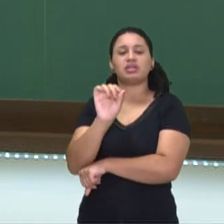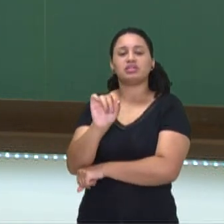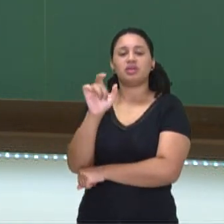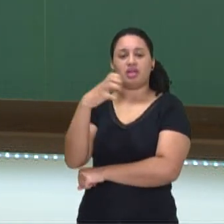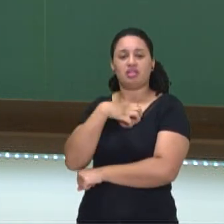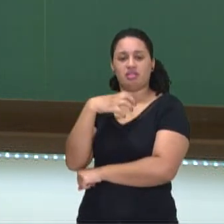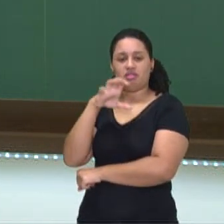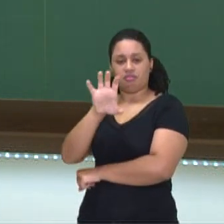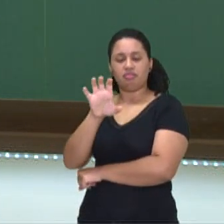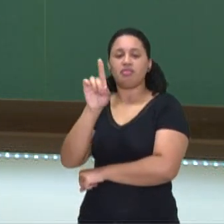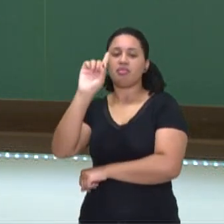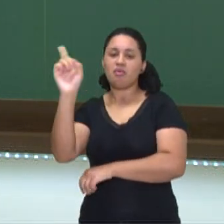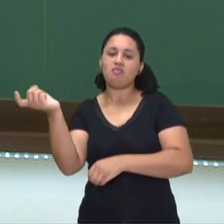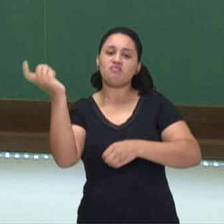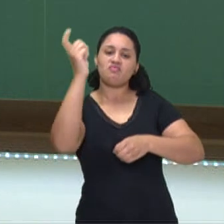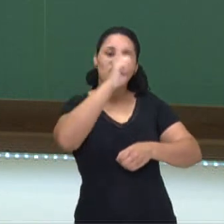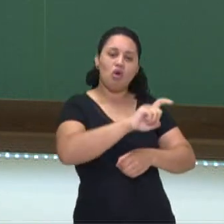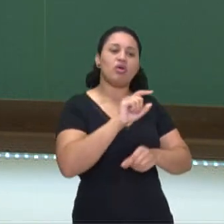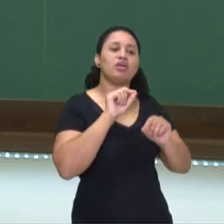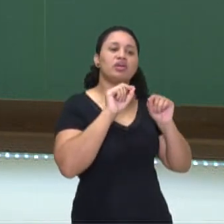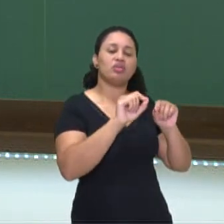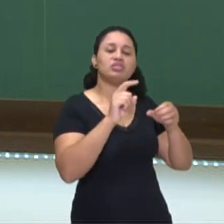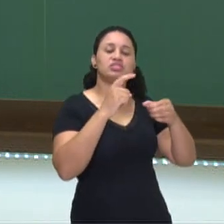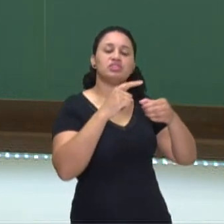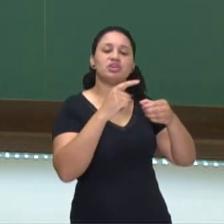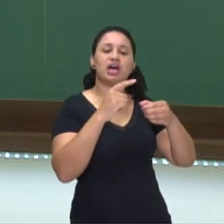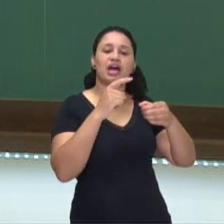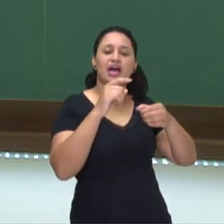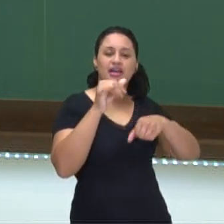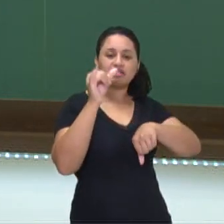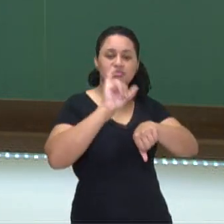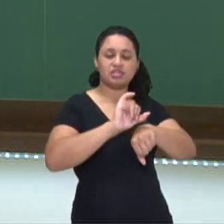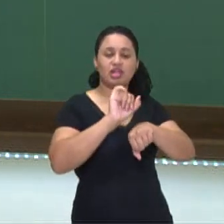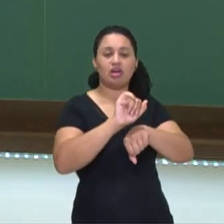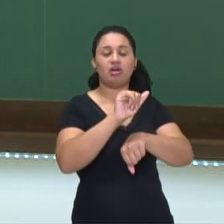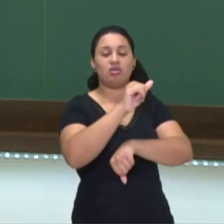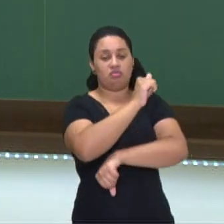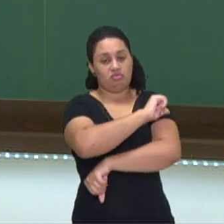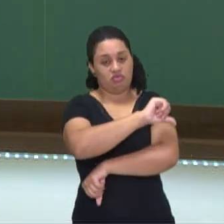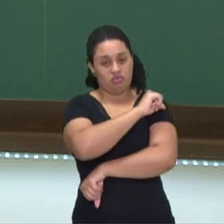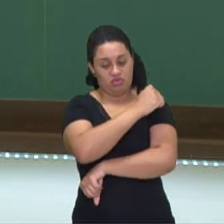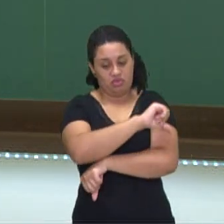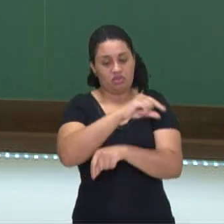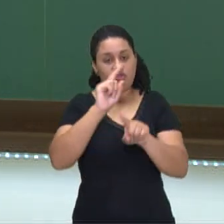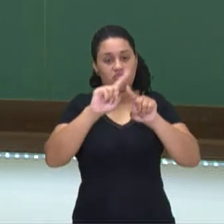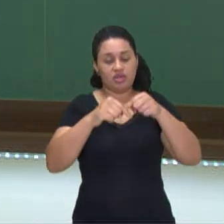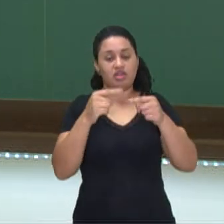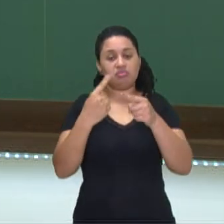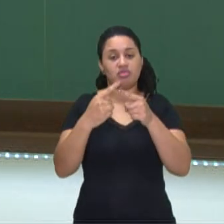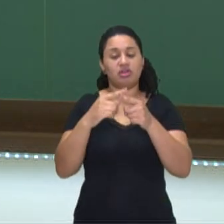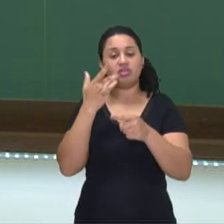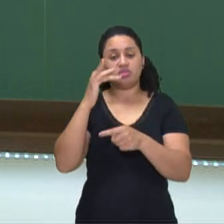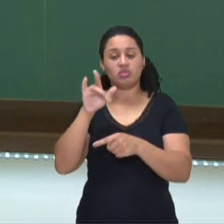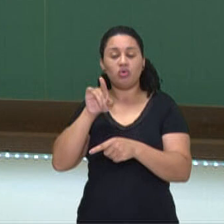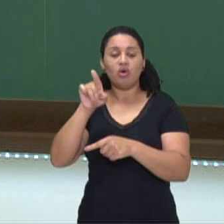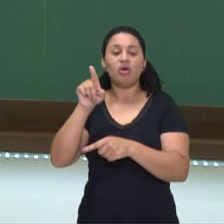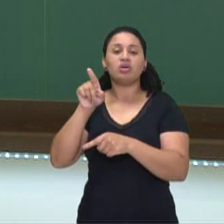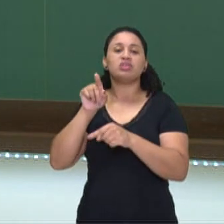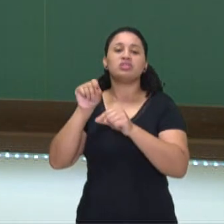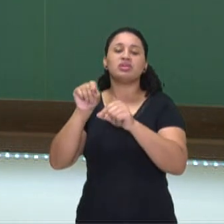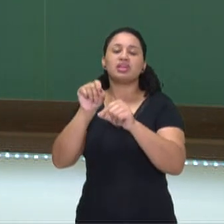data, né? Porque para escoar o ouro de Minas Gerais, né? Escoar, precisava de algum porto